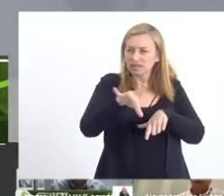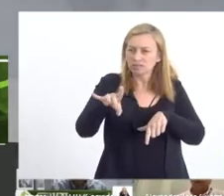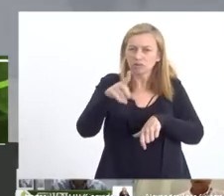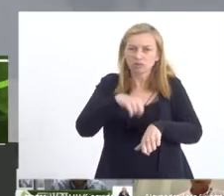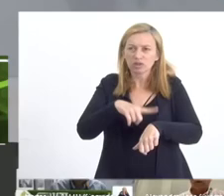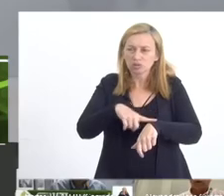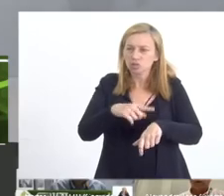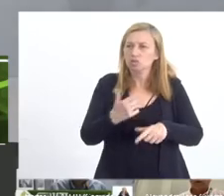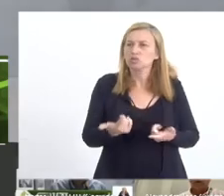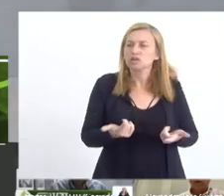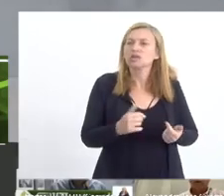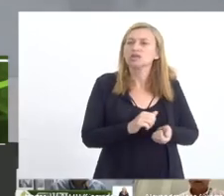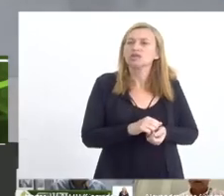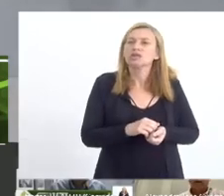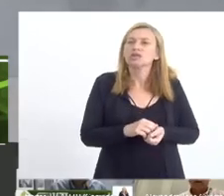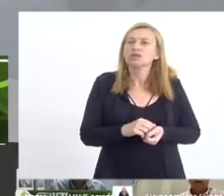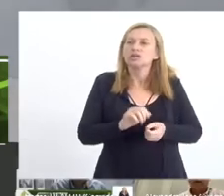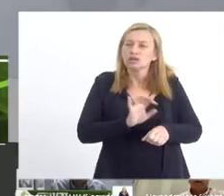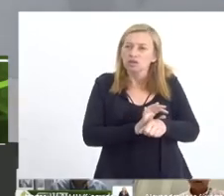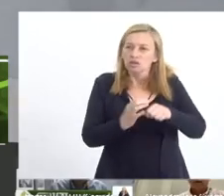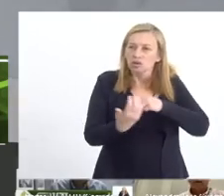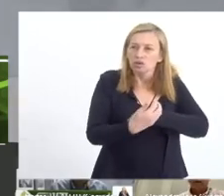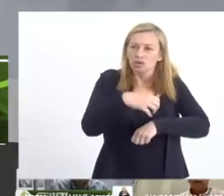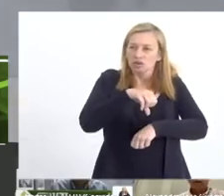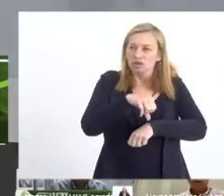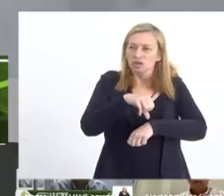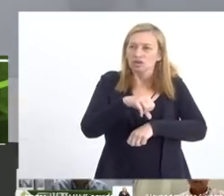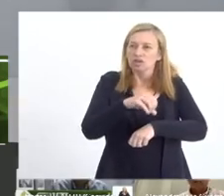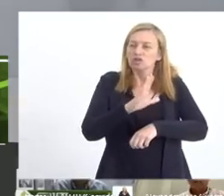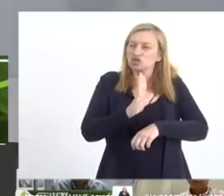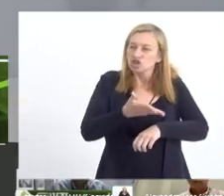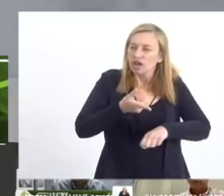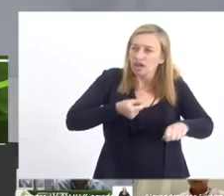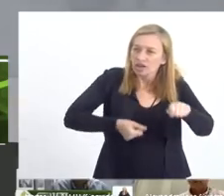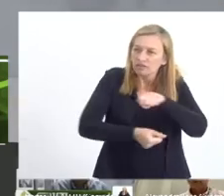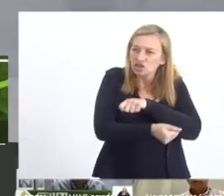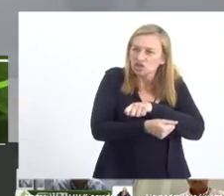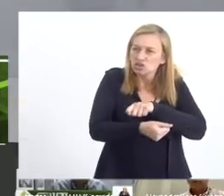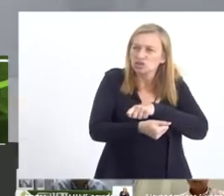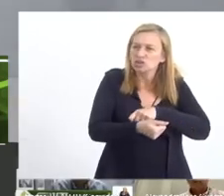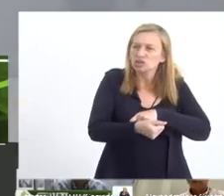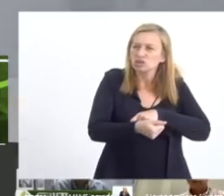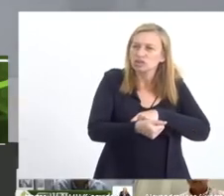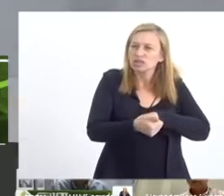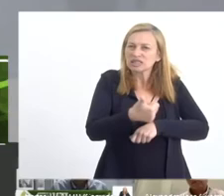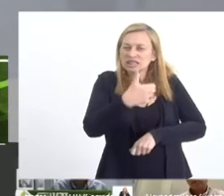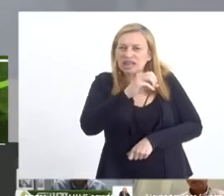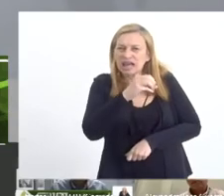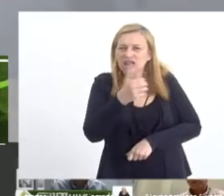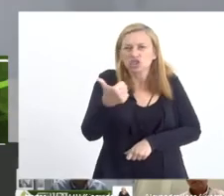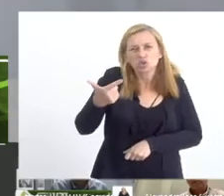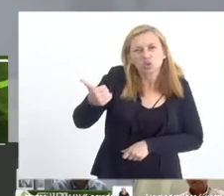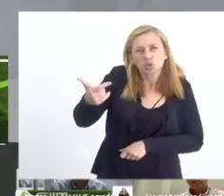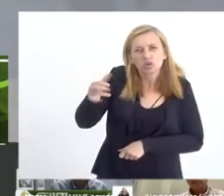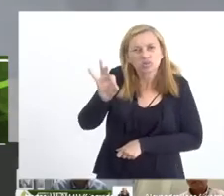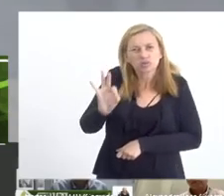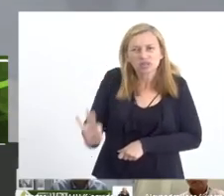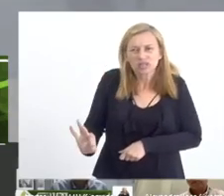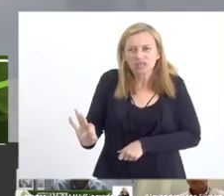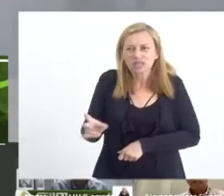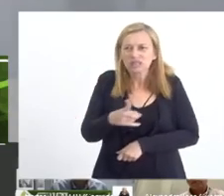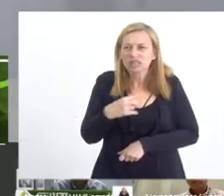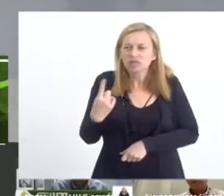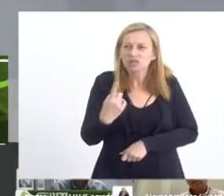grandeza, antes do Covid, a gente já investiu entre 10% e 12% da